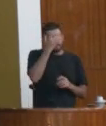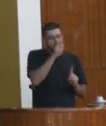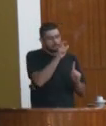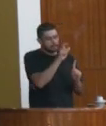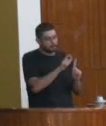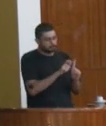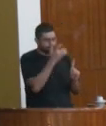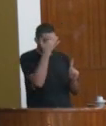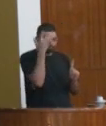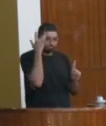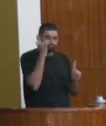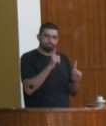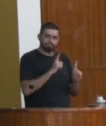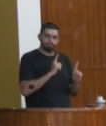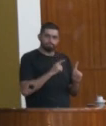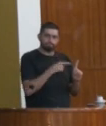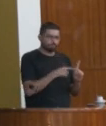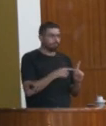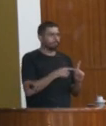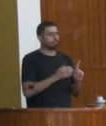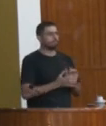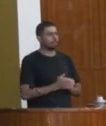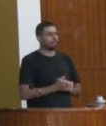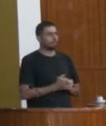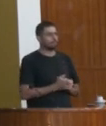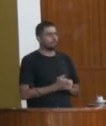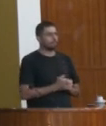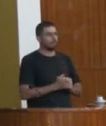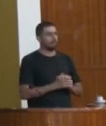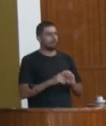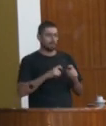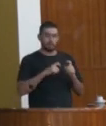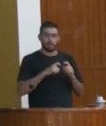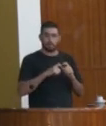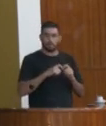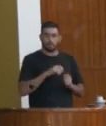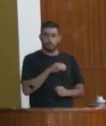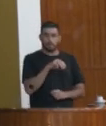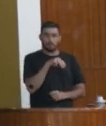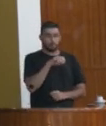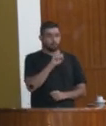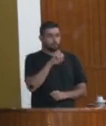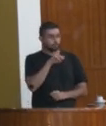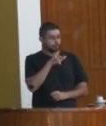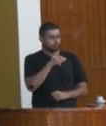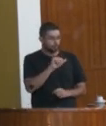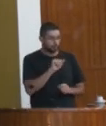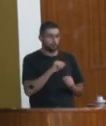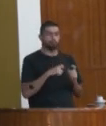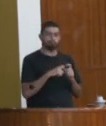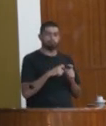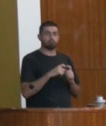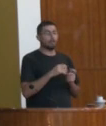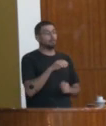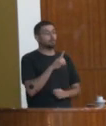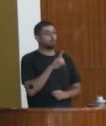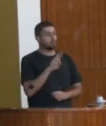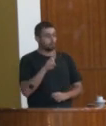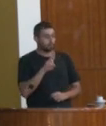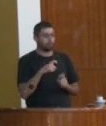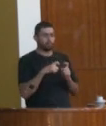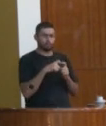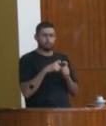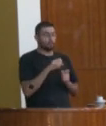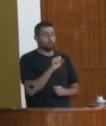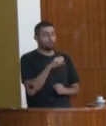que estava, meu interlocutor, que era a doutora Sônia, virou para mim e falou assim: ah, Marcelo, hoje eu passei por uma situação tão chata, porque veio uma